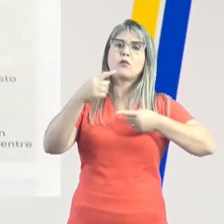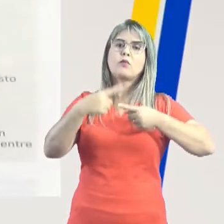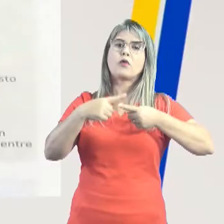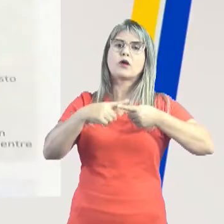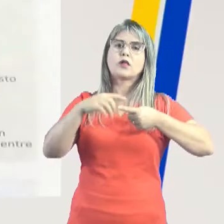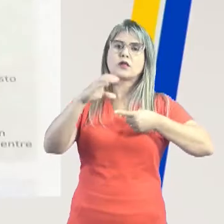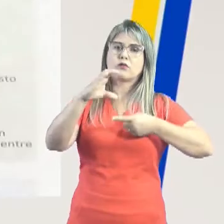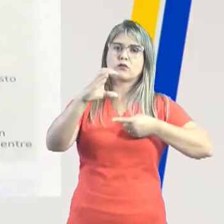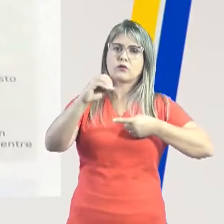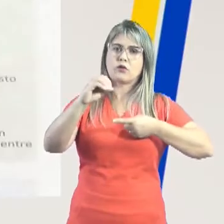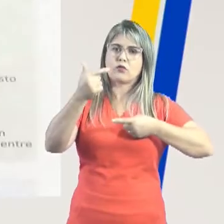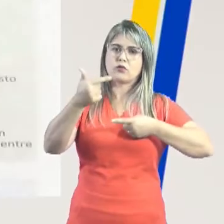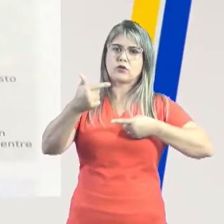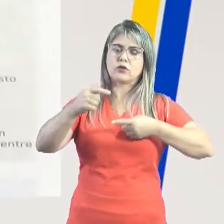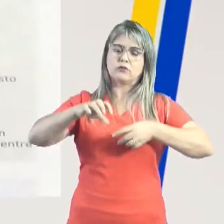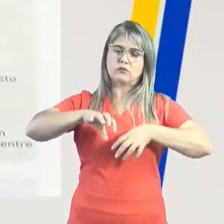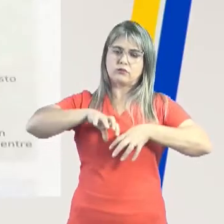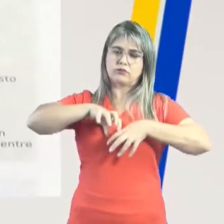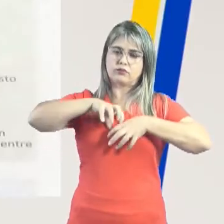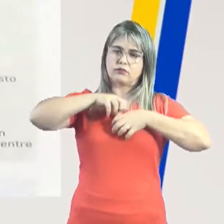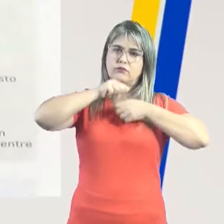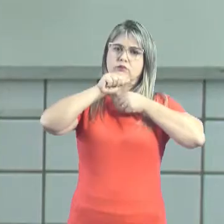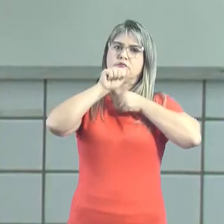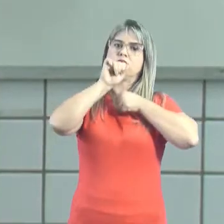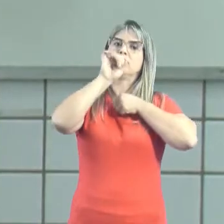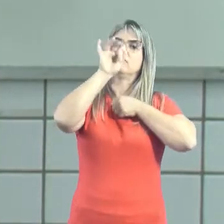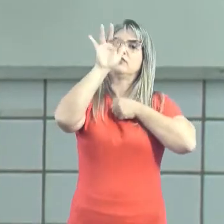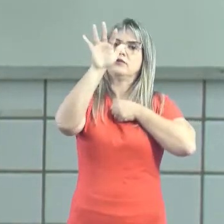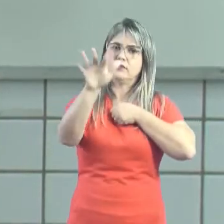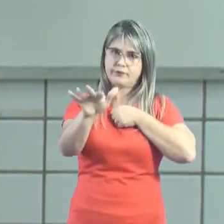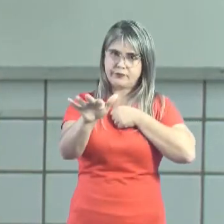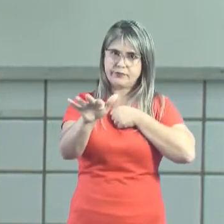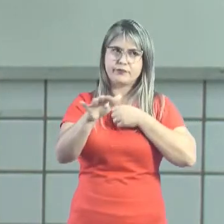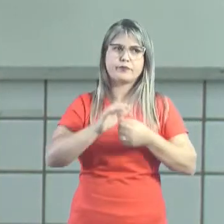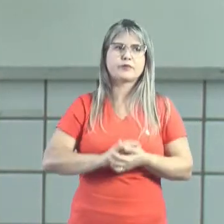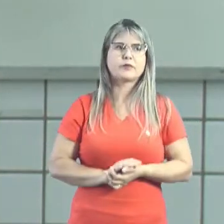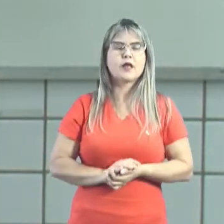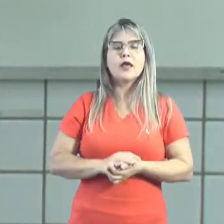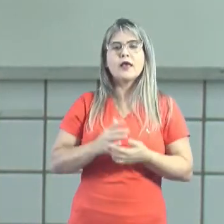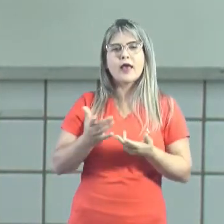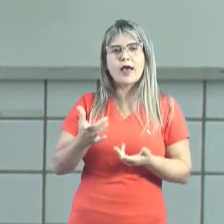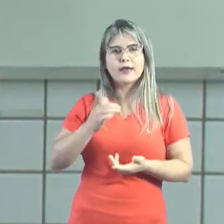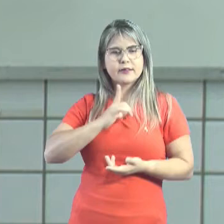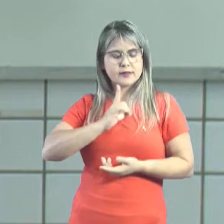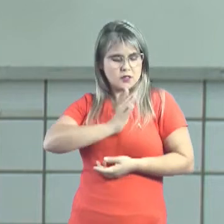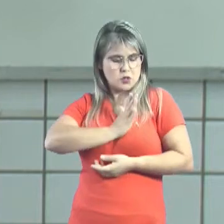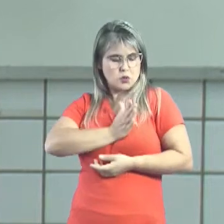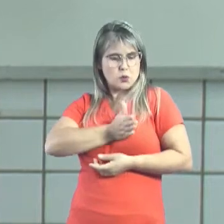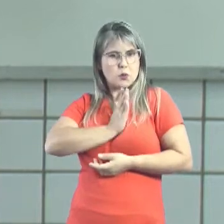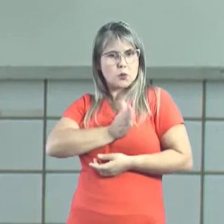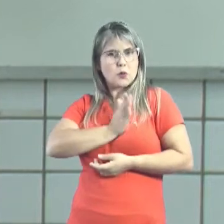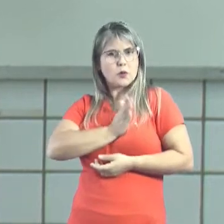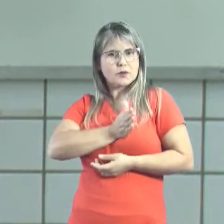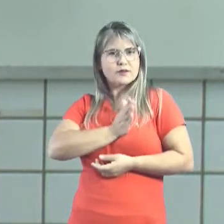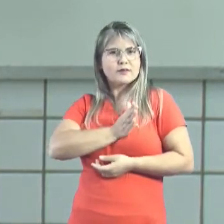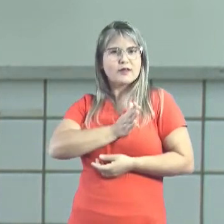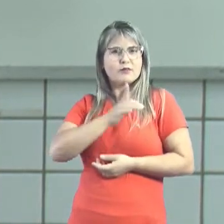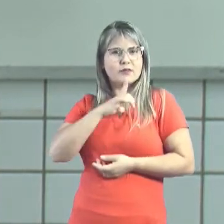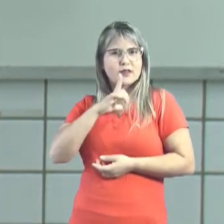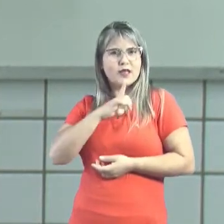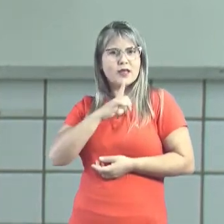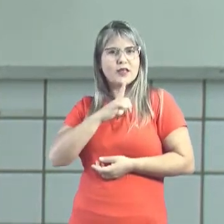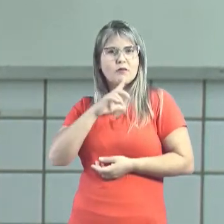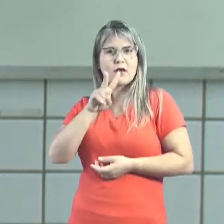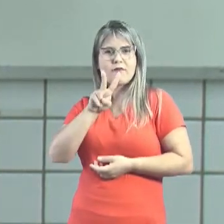coração por uma veia chamada de veia cava e sai do coração pela